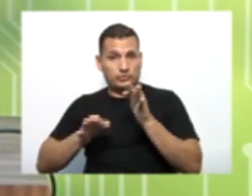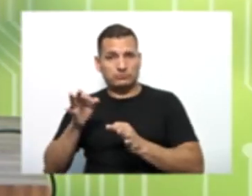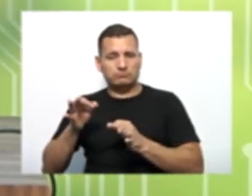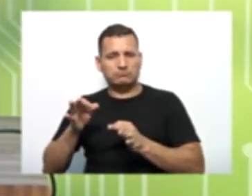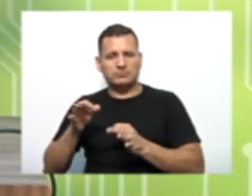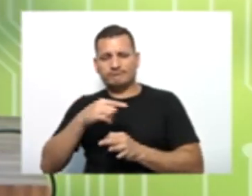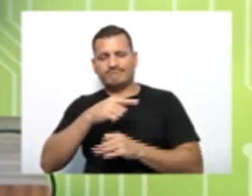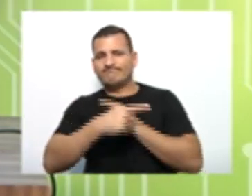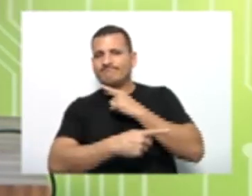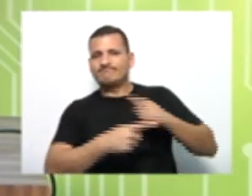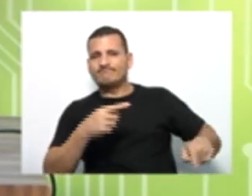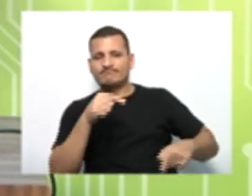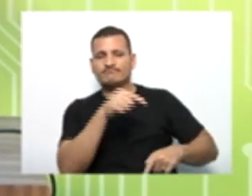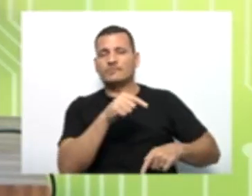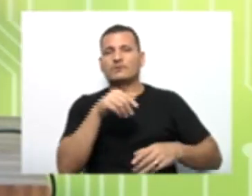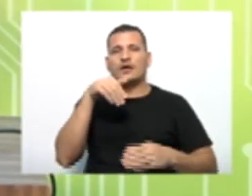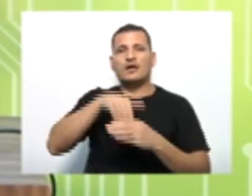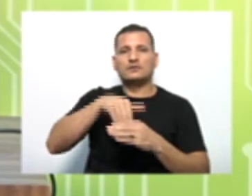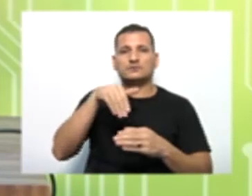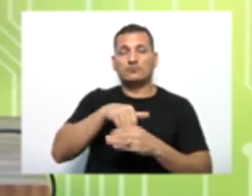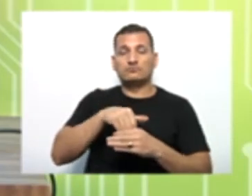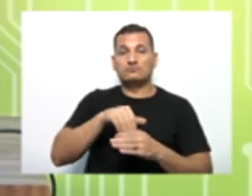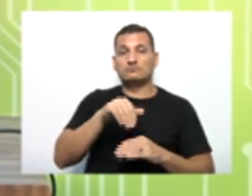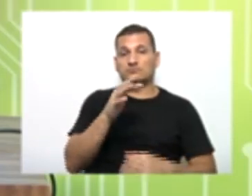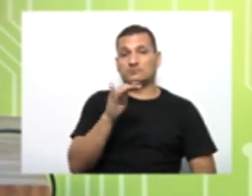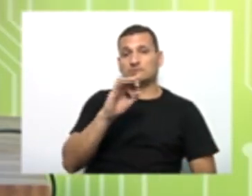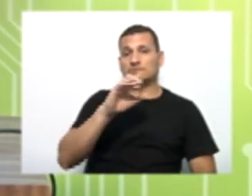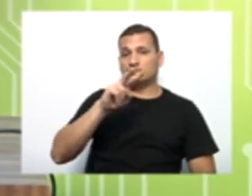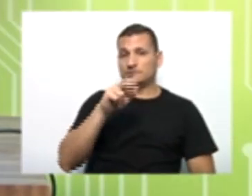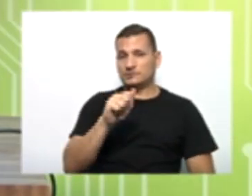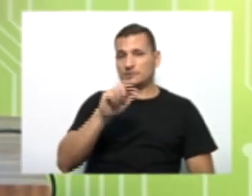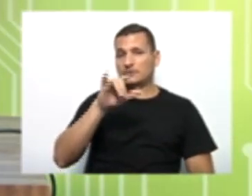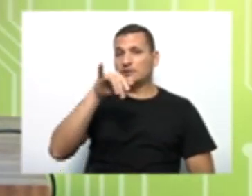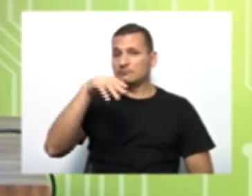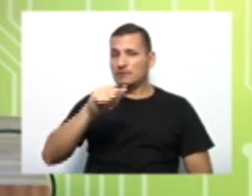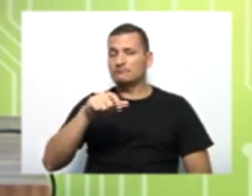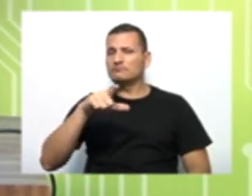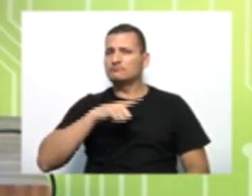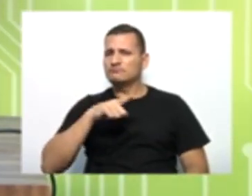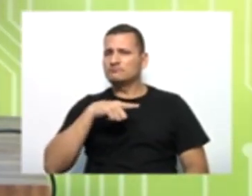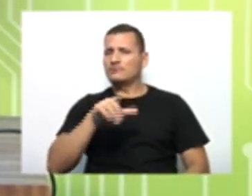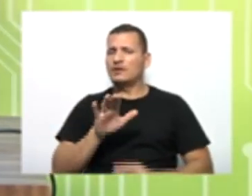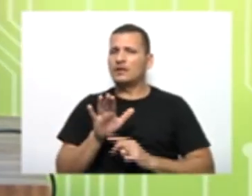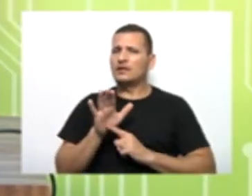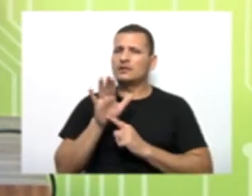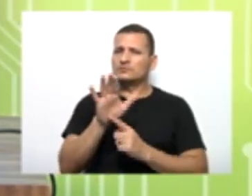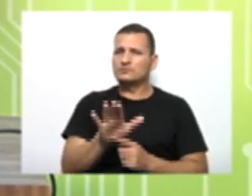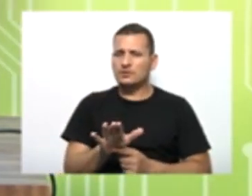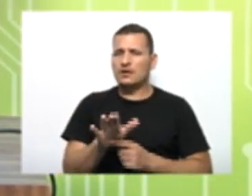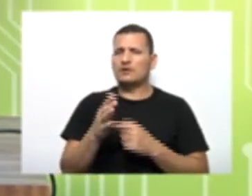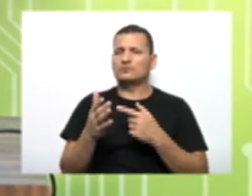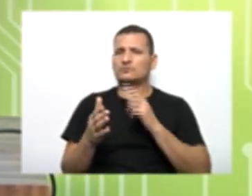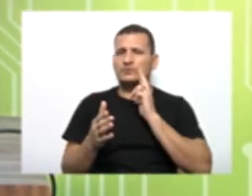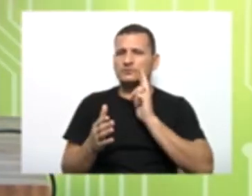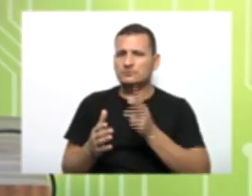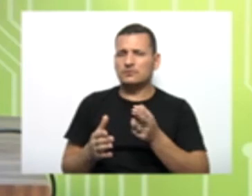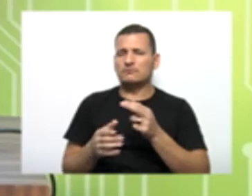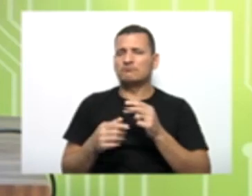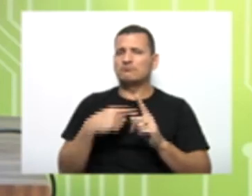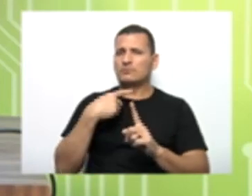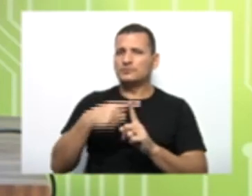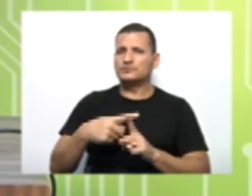também devem participar. E aqui nós temos também outros espaços legitimados de participação social, assembleias